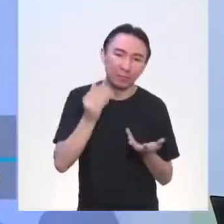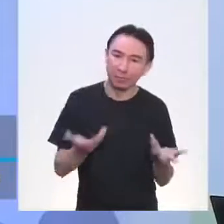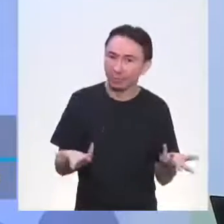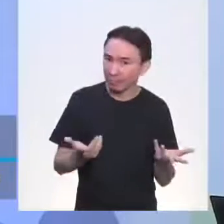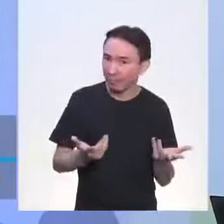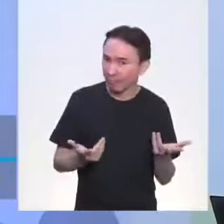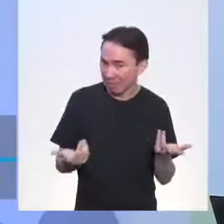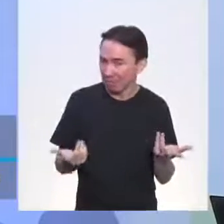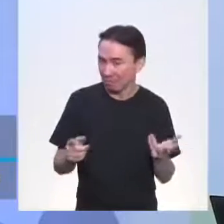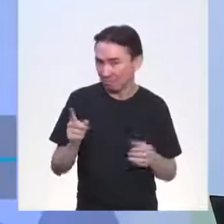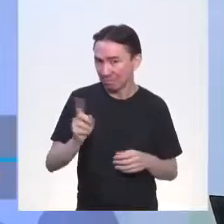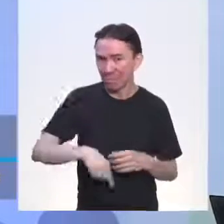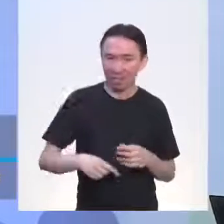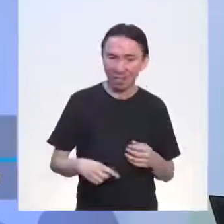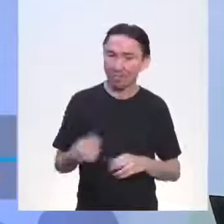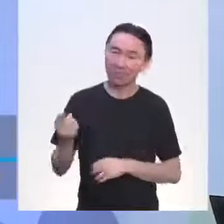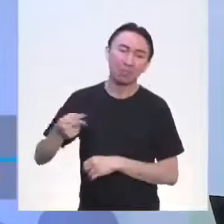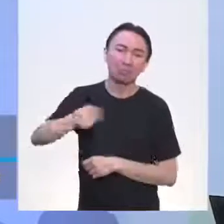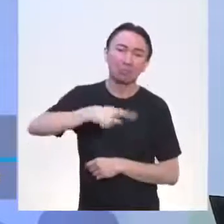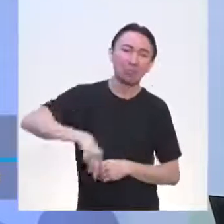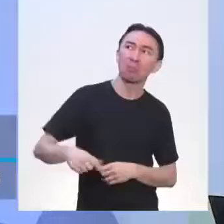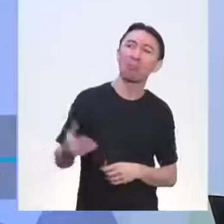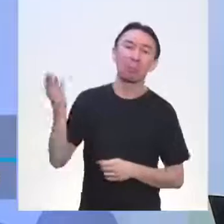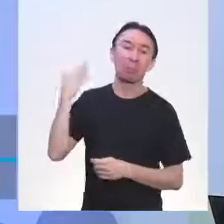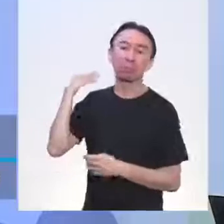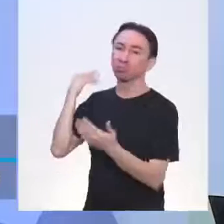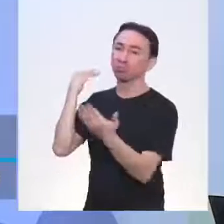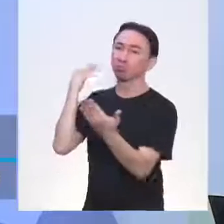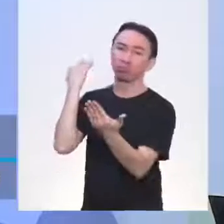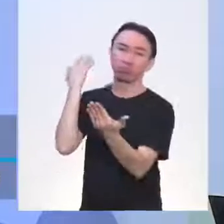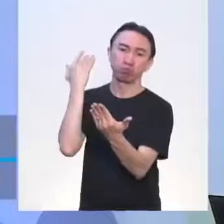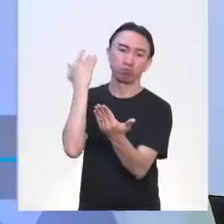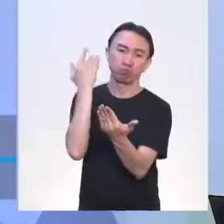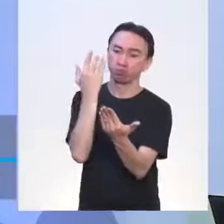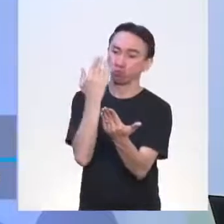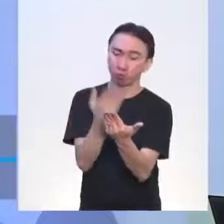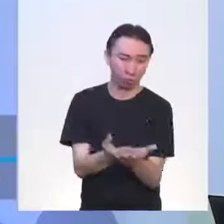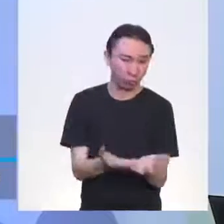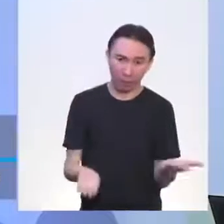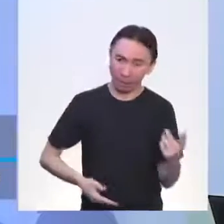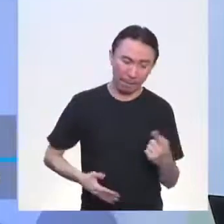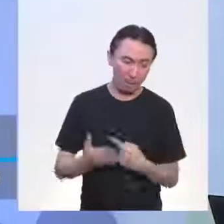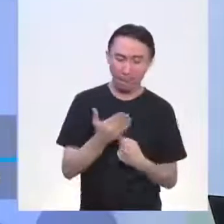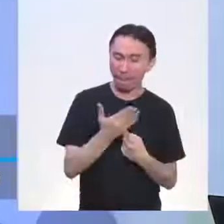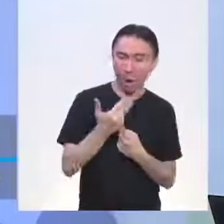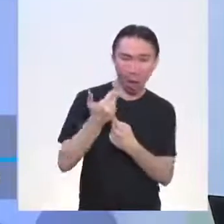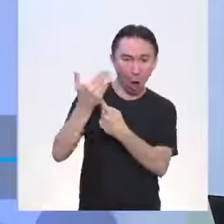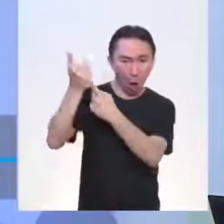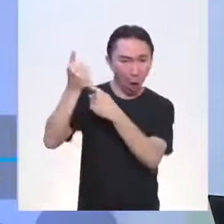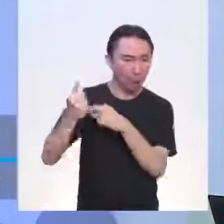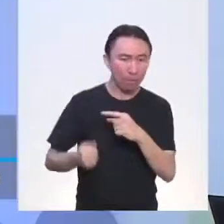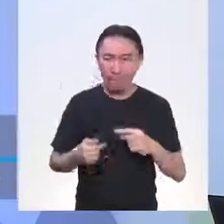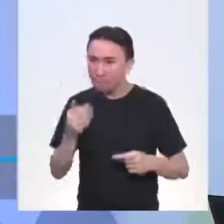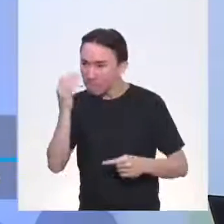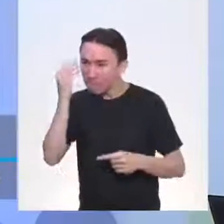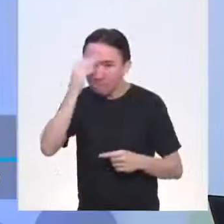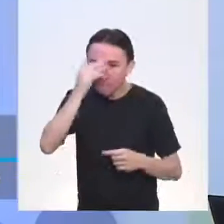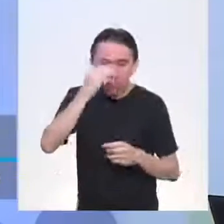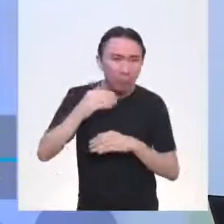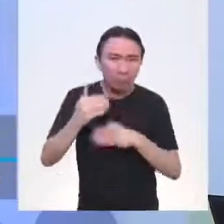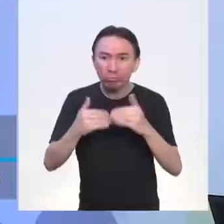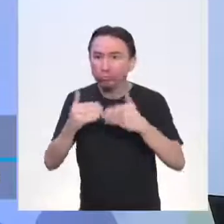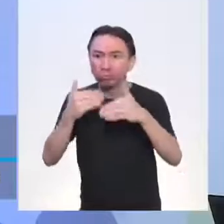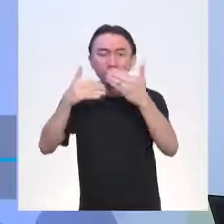veio junto com a nossa evolução enquanto tecnológica, né? Então a gente foi aí pensando em soluções cada